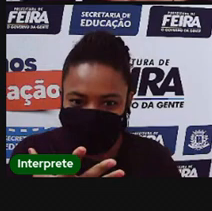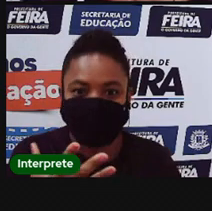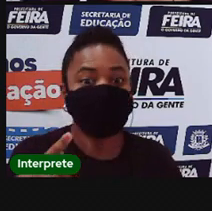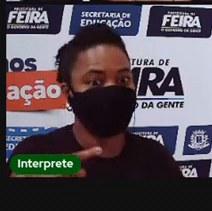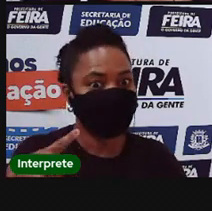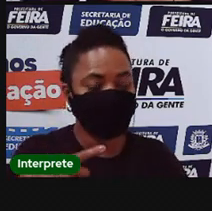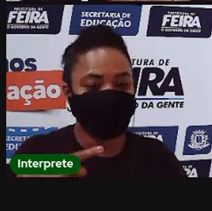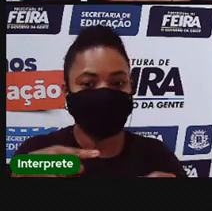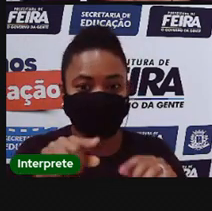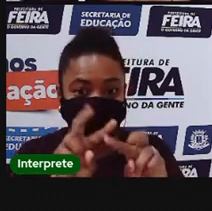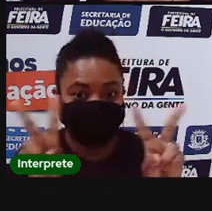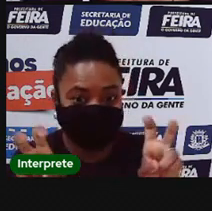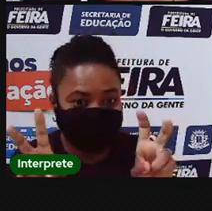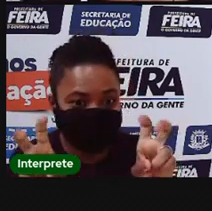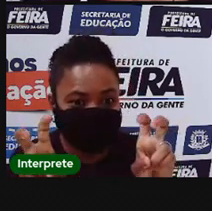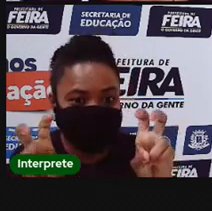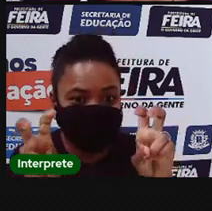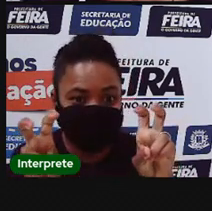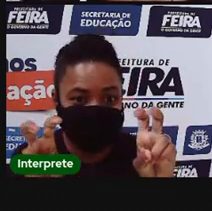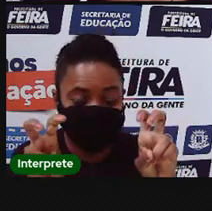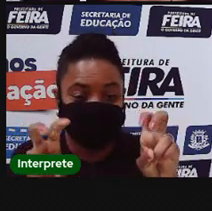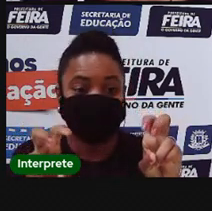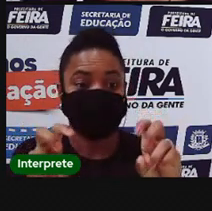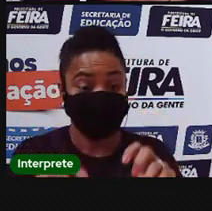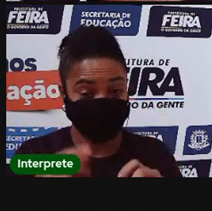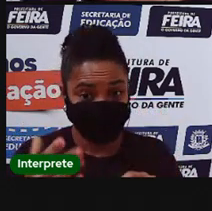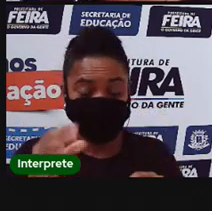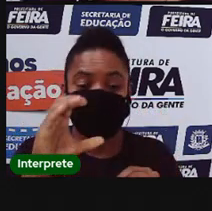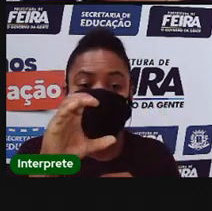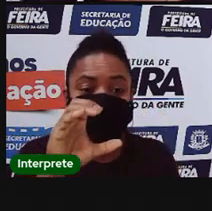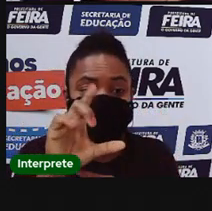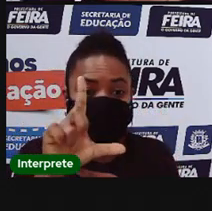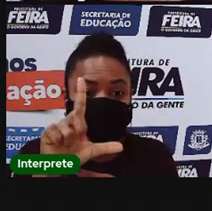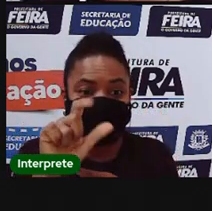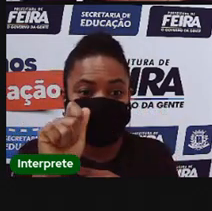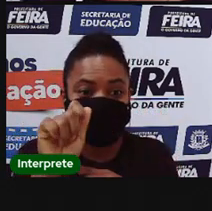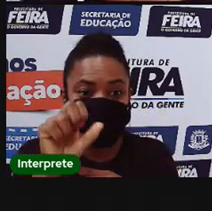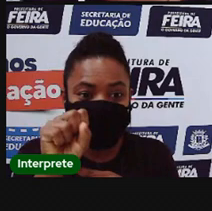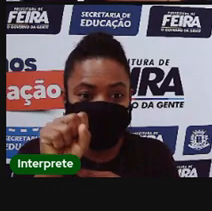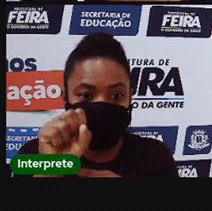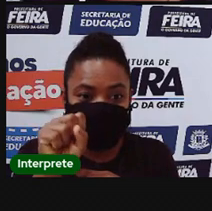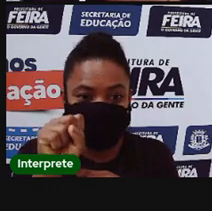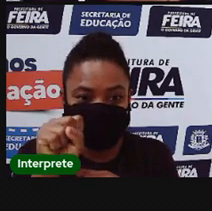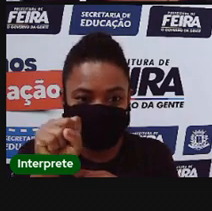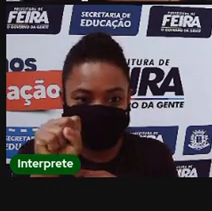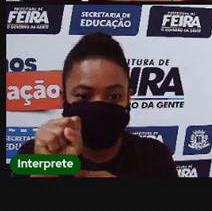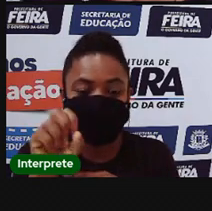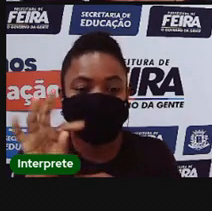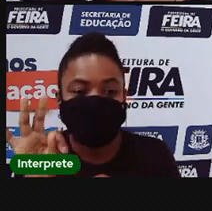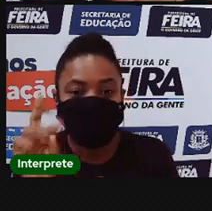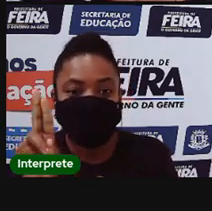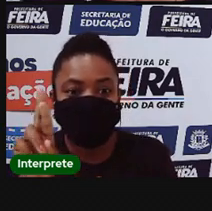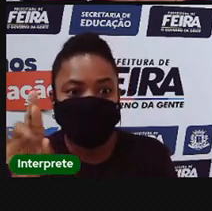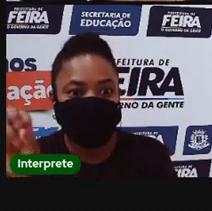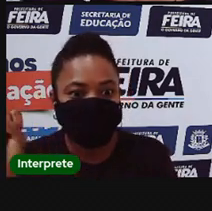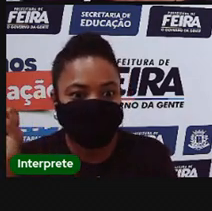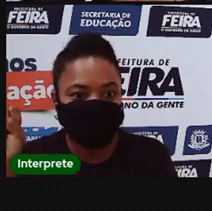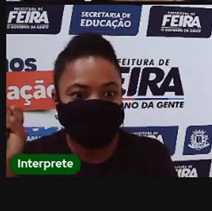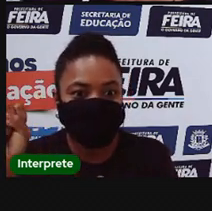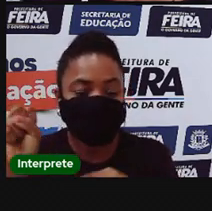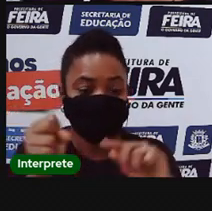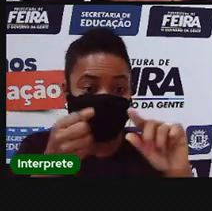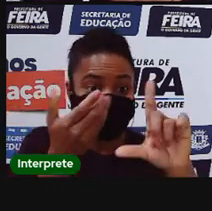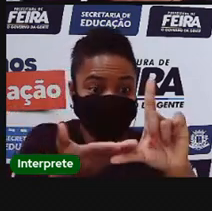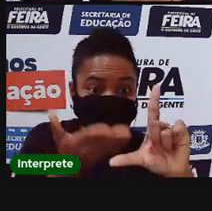né? E aí dentro do Class Tools, vocês estão vendo aí, tá embaixo da marca da prefeitura, tem Class Tools. Vocês vão botar